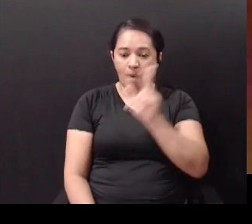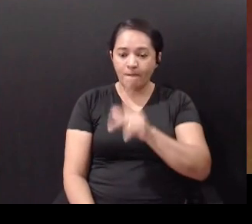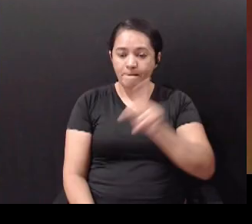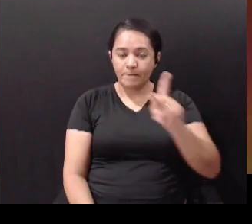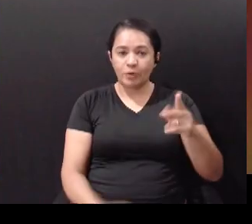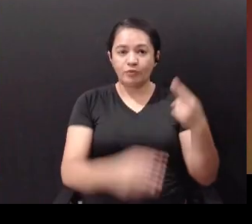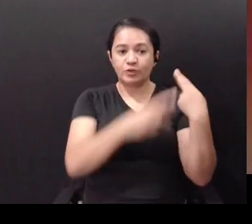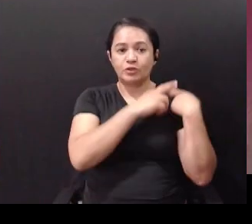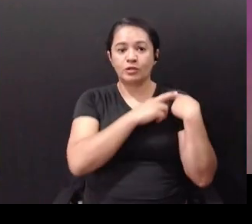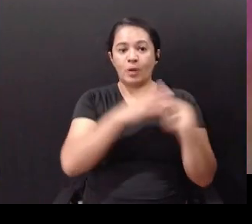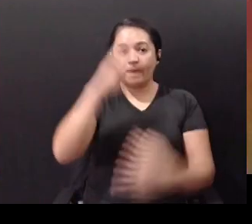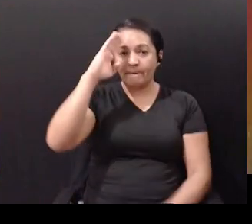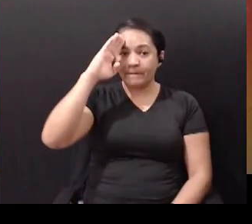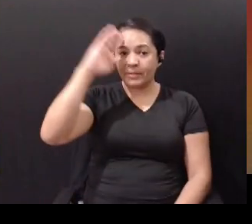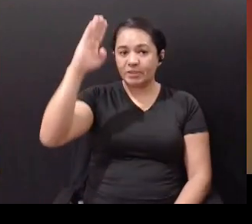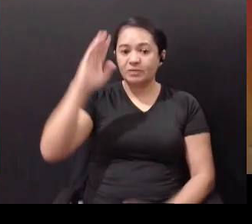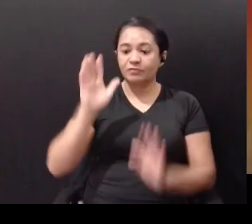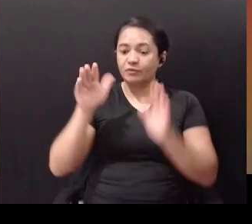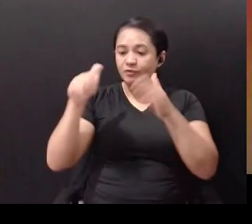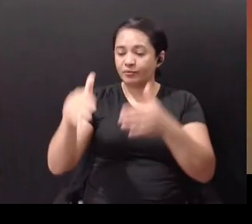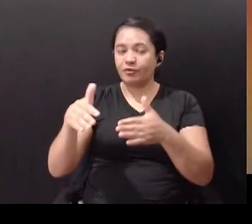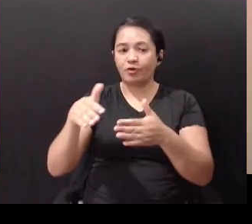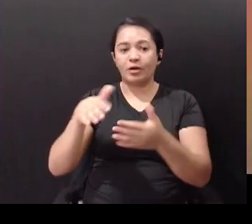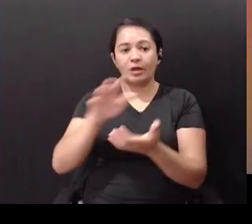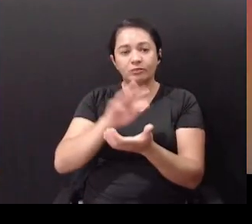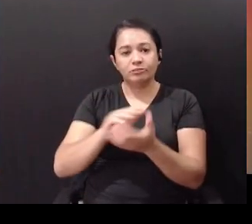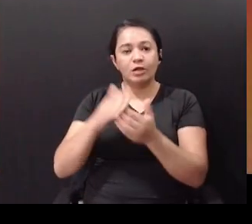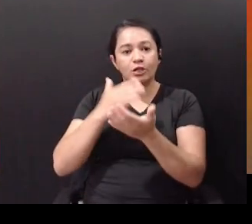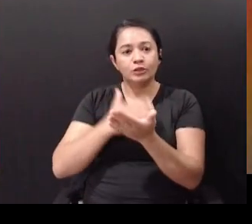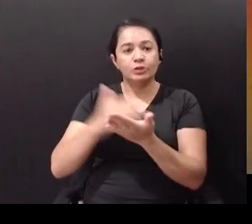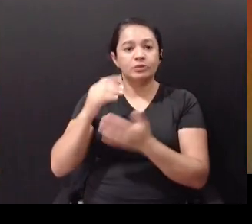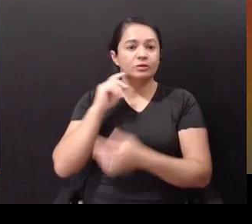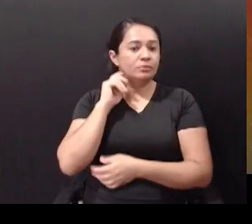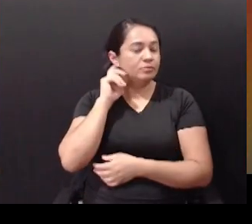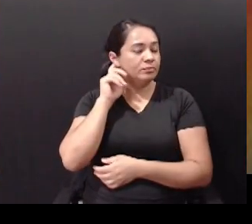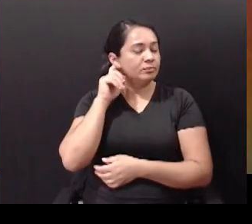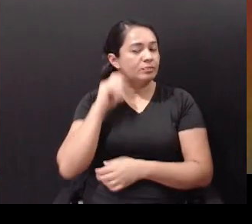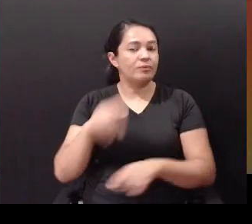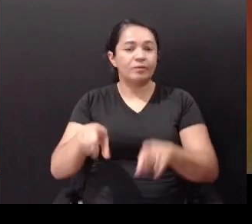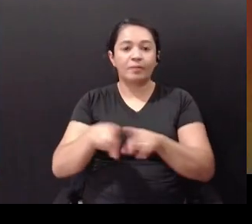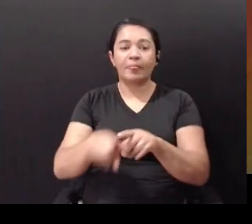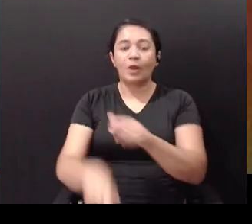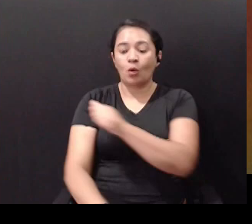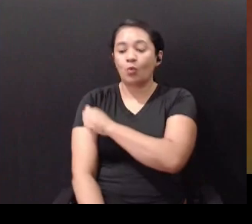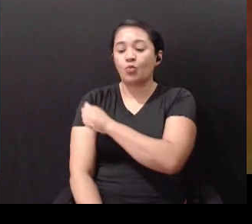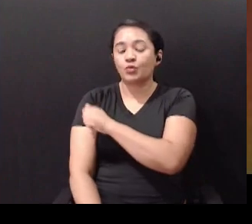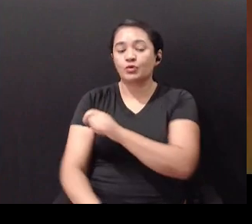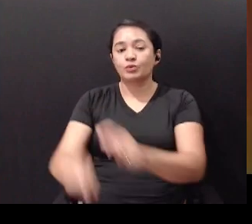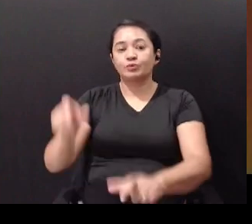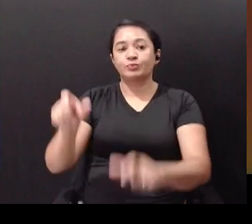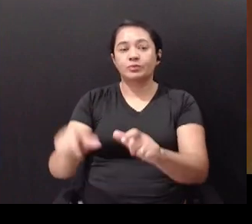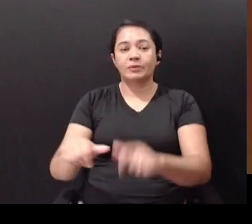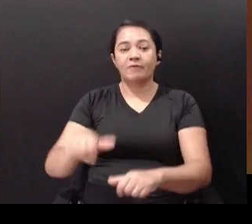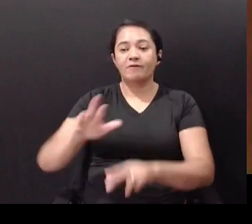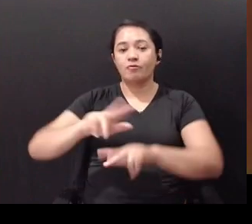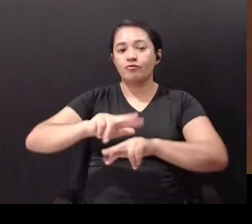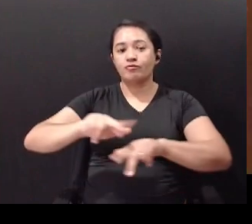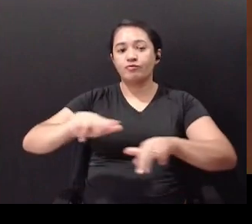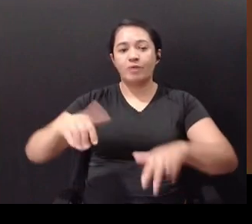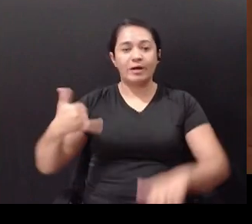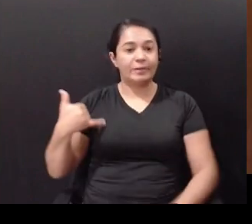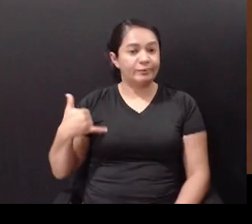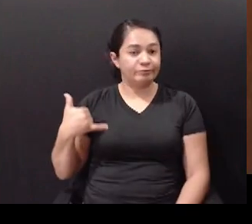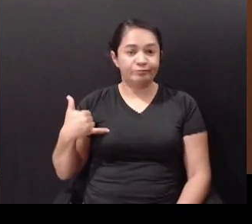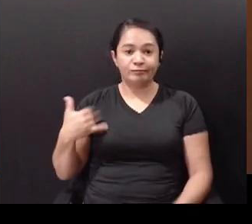primário, alfabetização inicial, e os alunos das mais diversas idades conviviam na